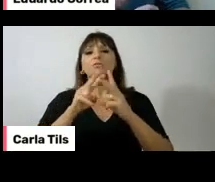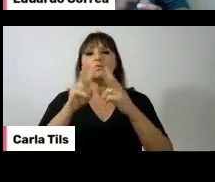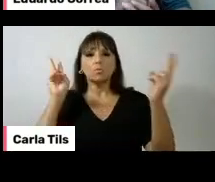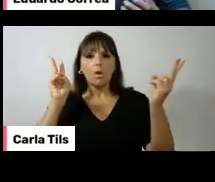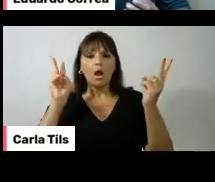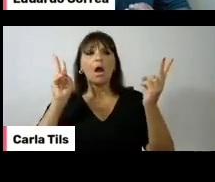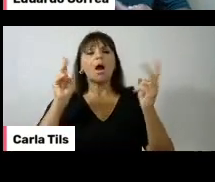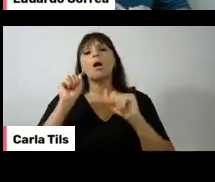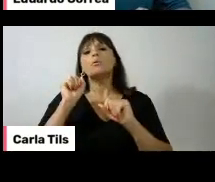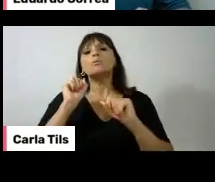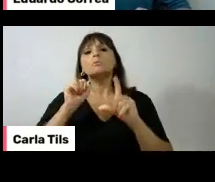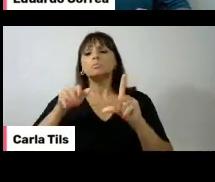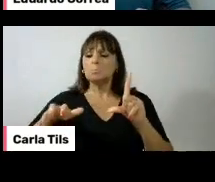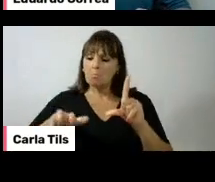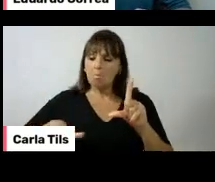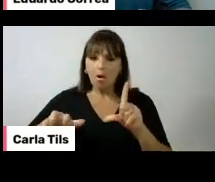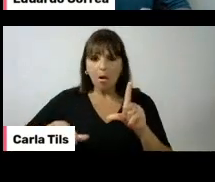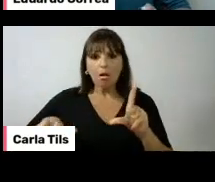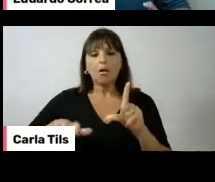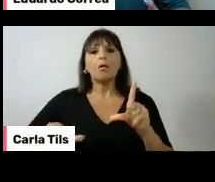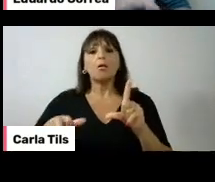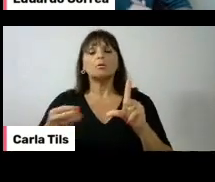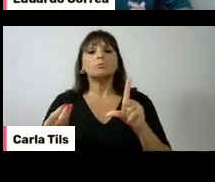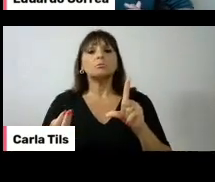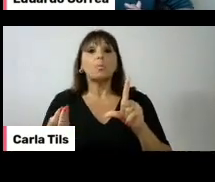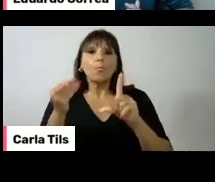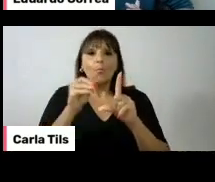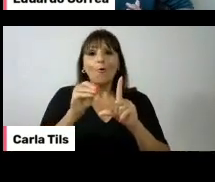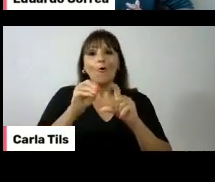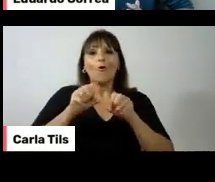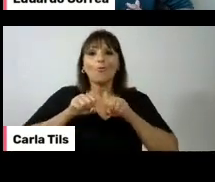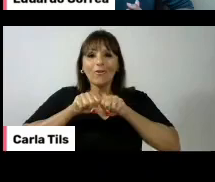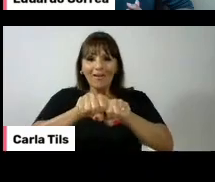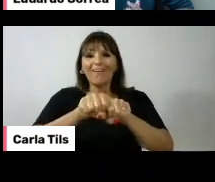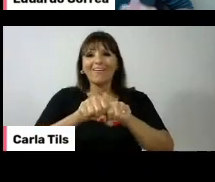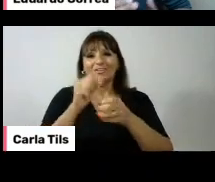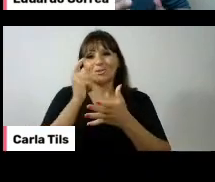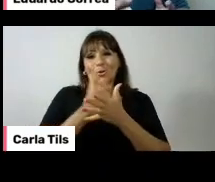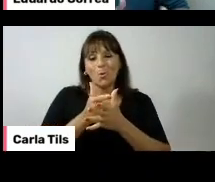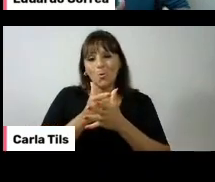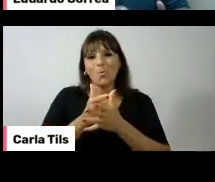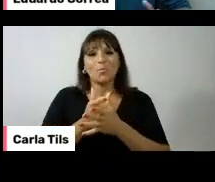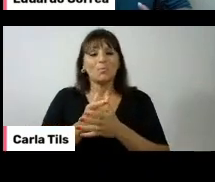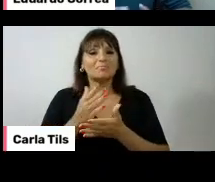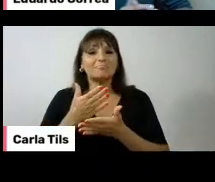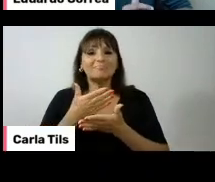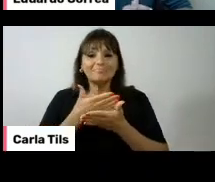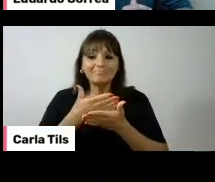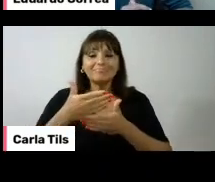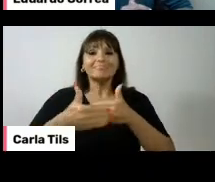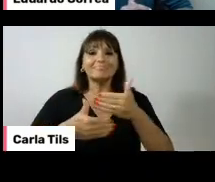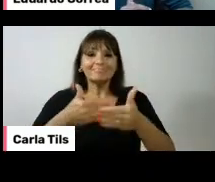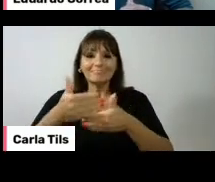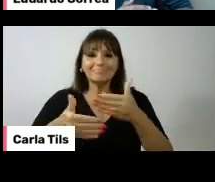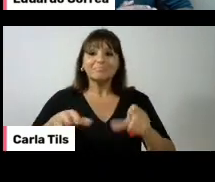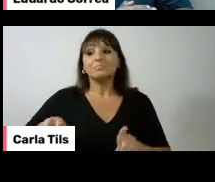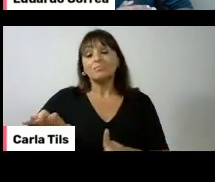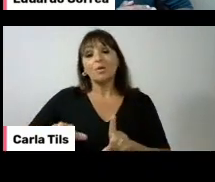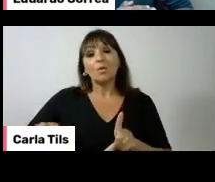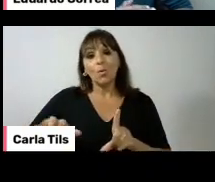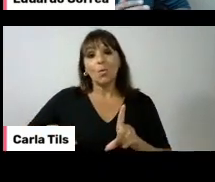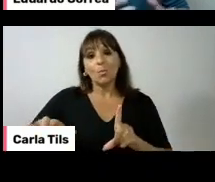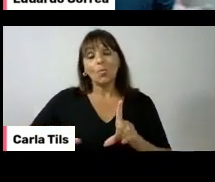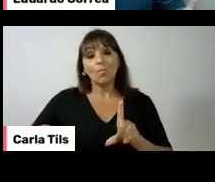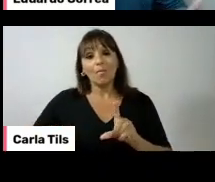aquele mouse, colocar no carrinho de compras e fazer todo o fluxo que a gente já conversou e aquele mouse vai chegar até a minha casa. Mas